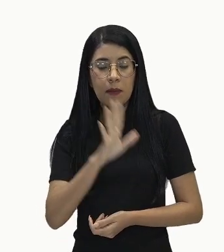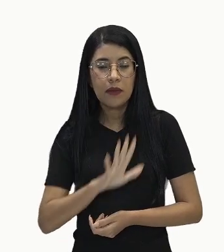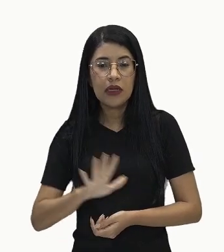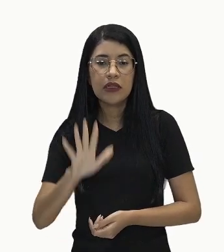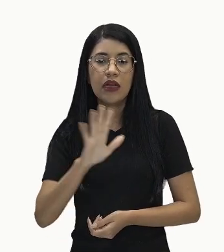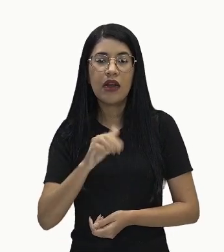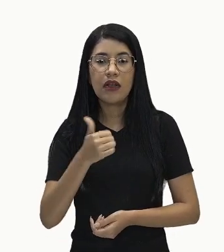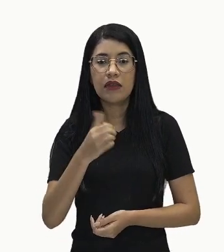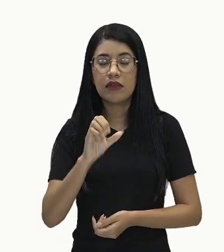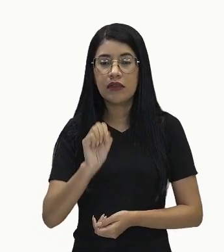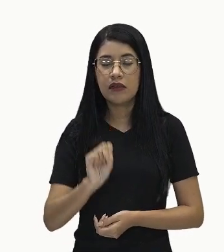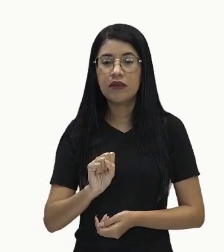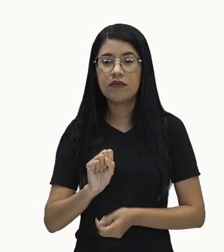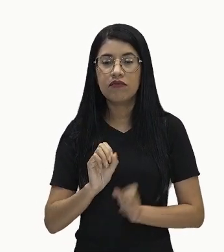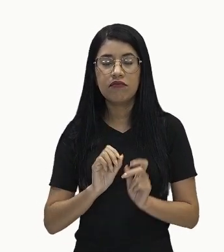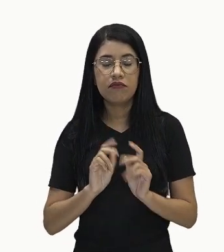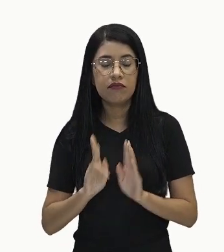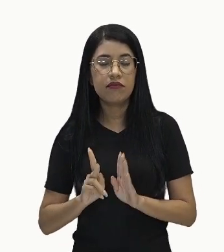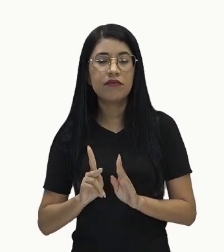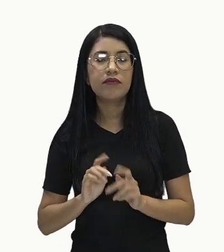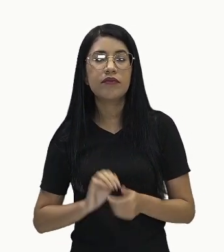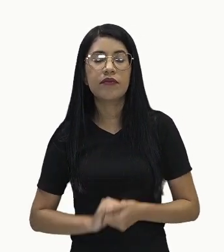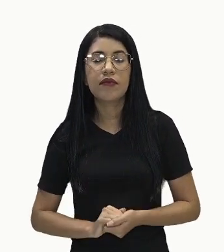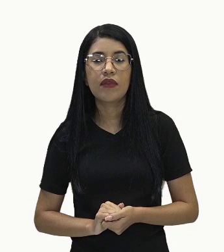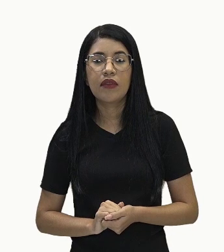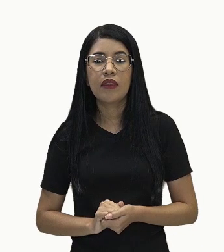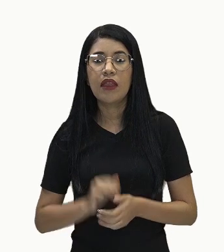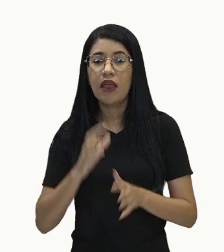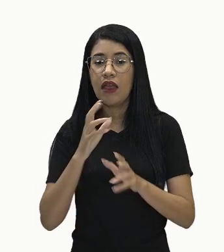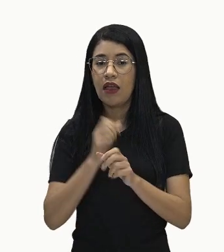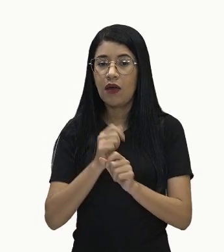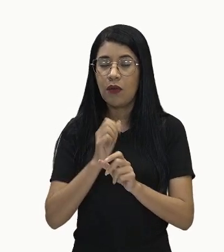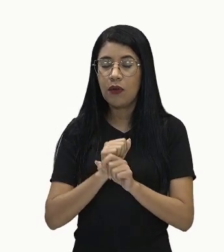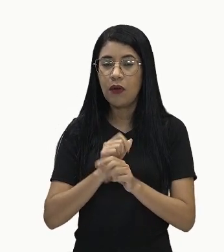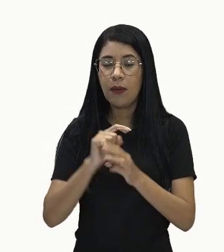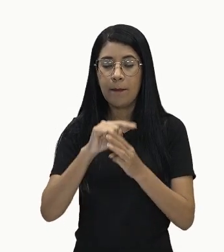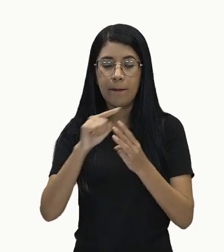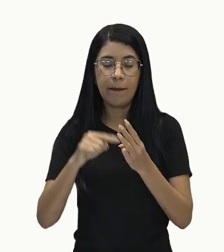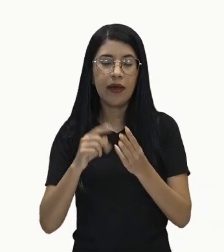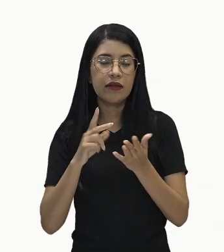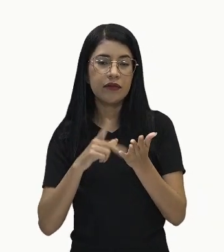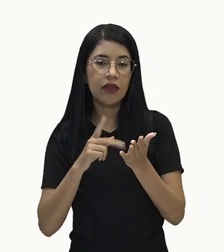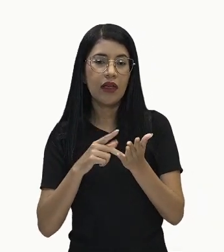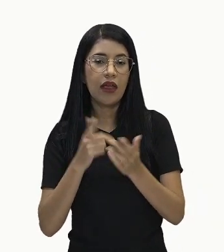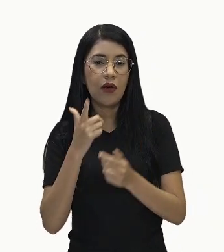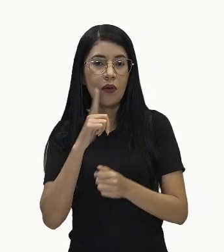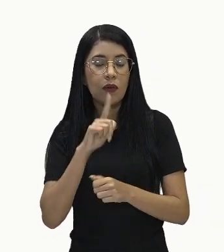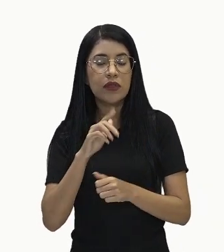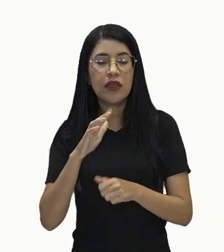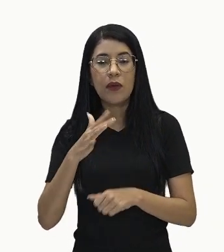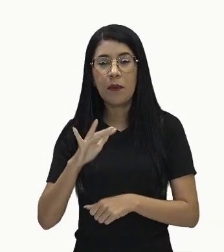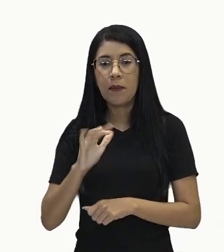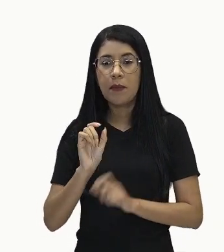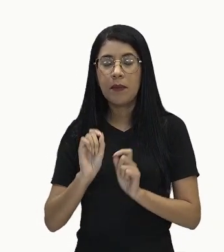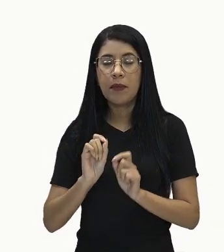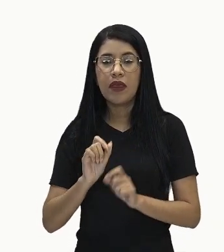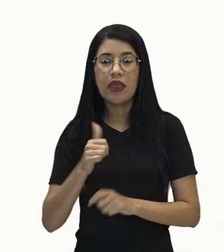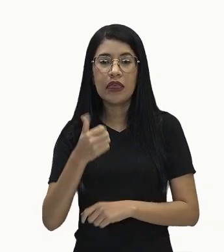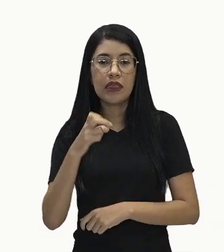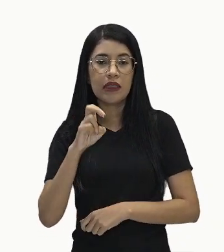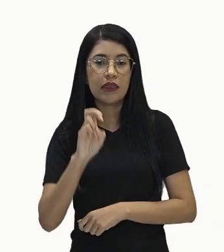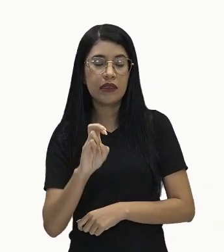língua portuguesa, ele tirou 19. Em conhecimentos gerais, 18. Beleza.